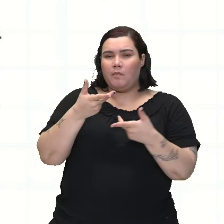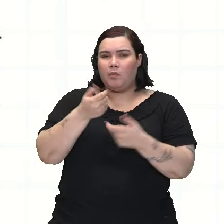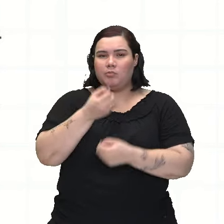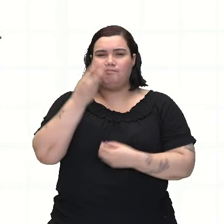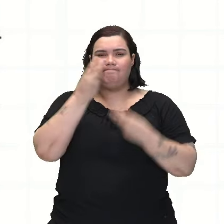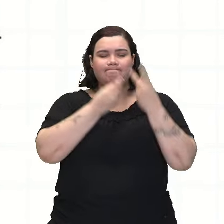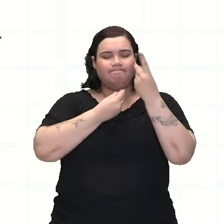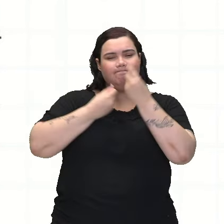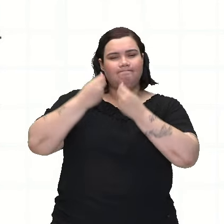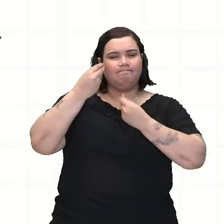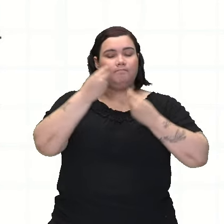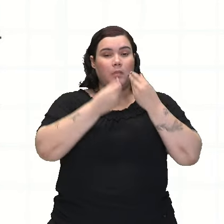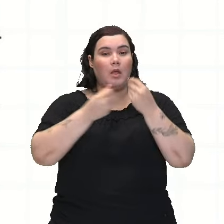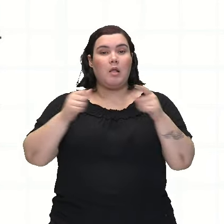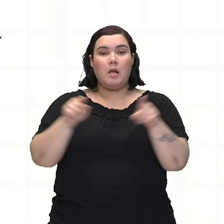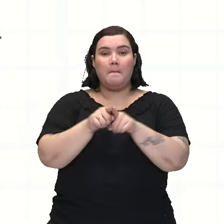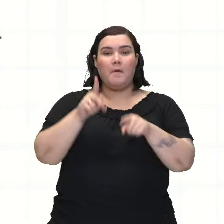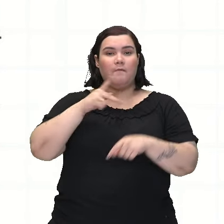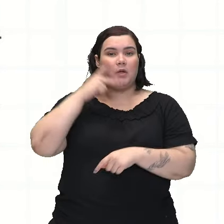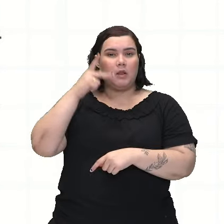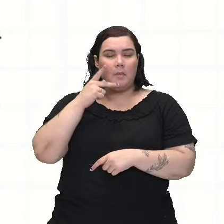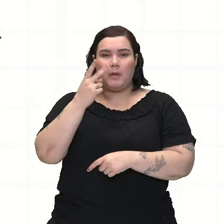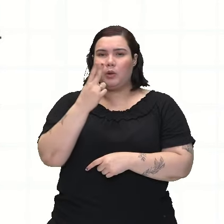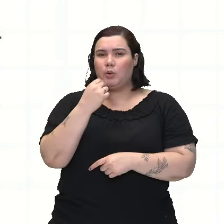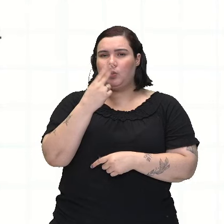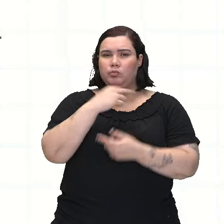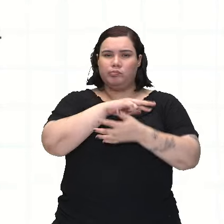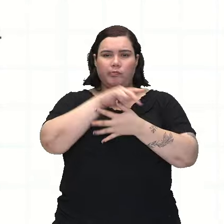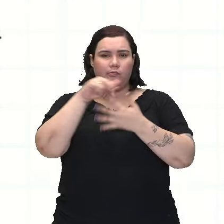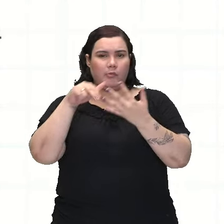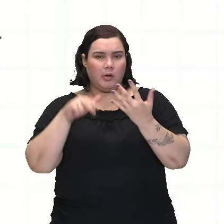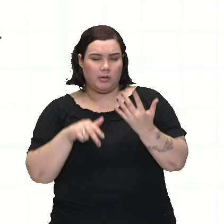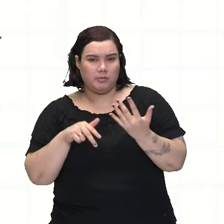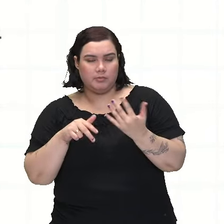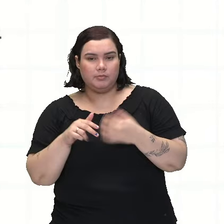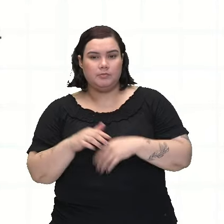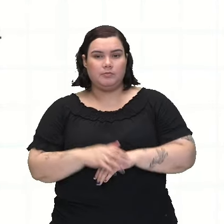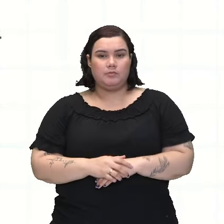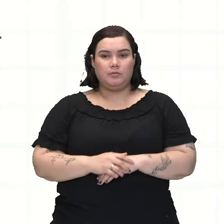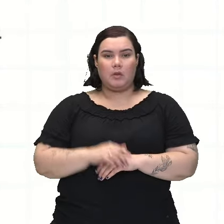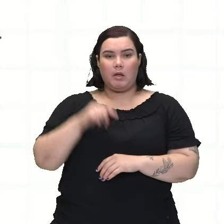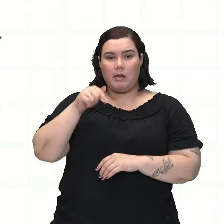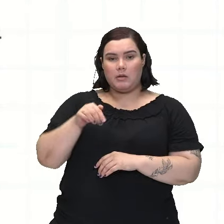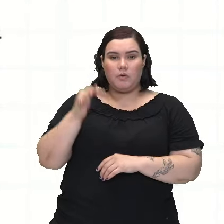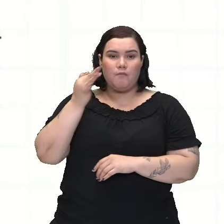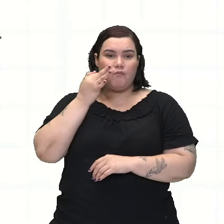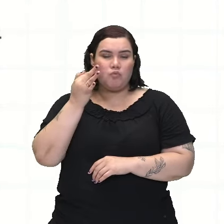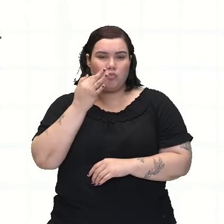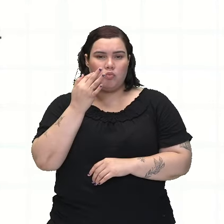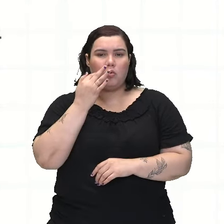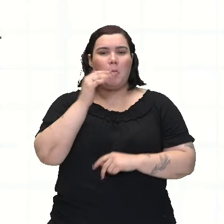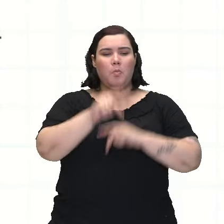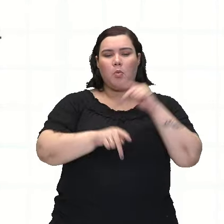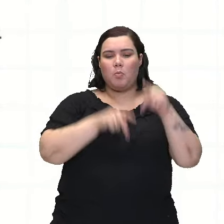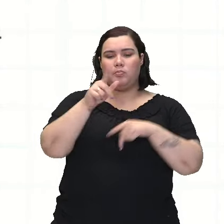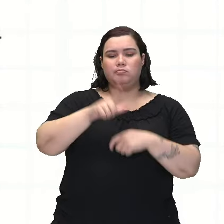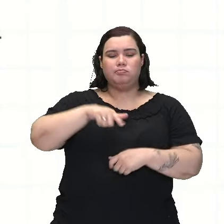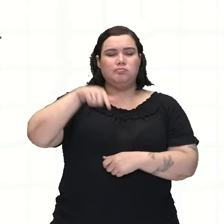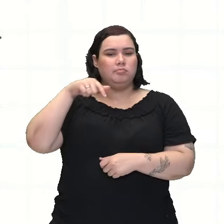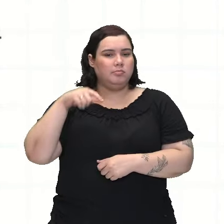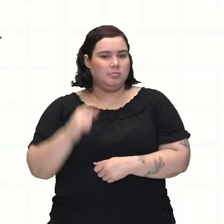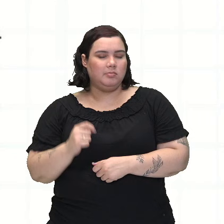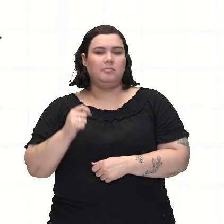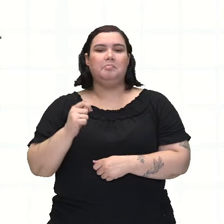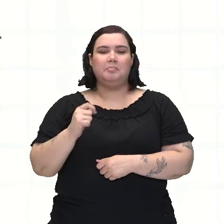de sabor e nutrientes. Esse fruto é uma escolha